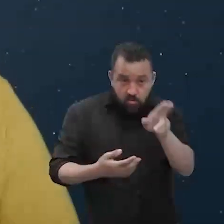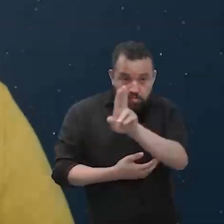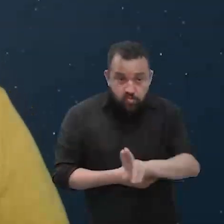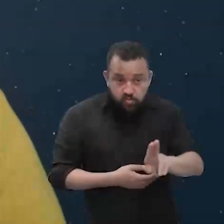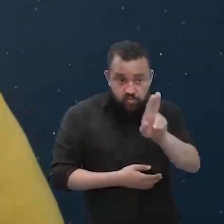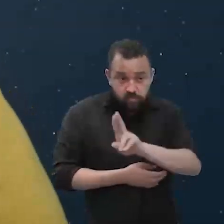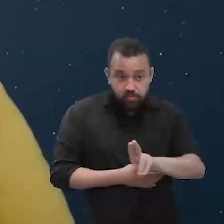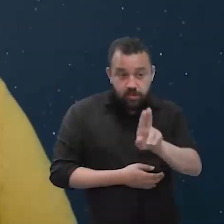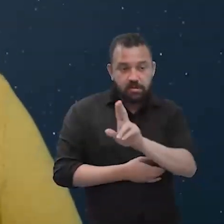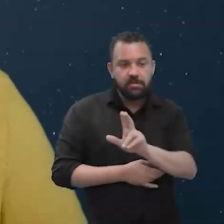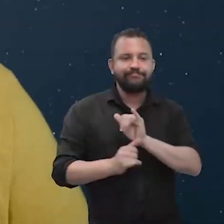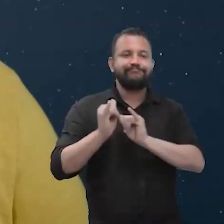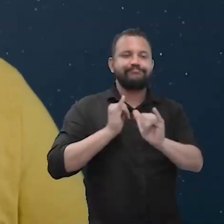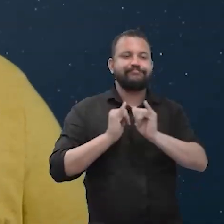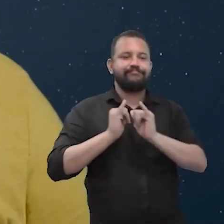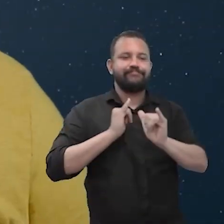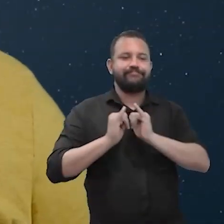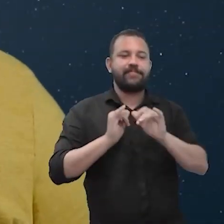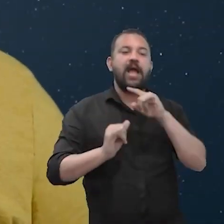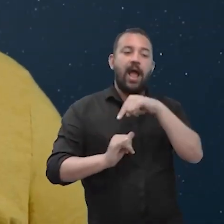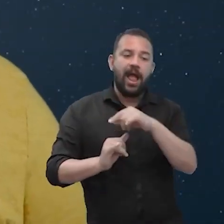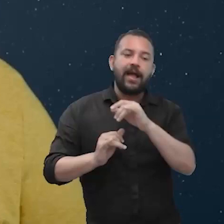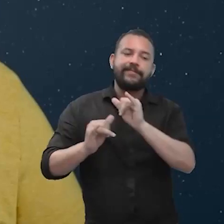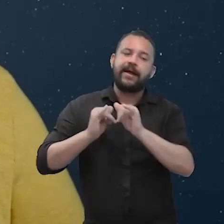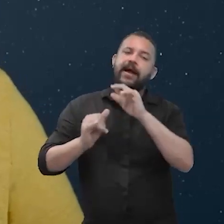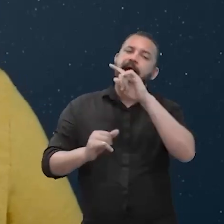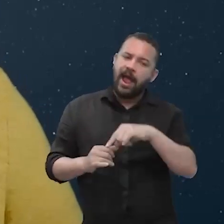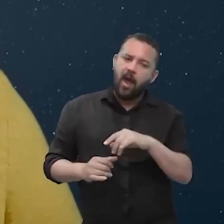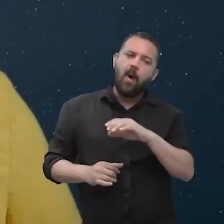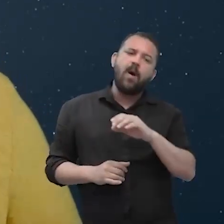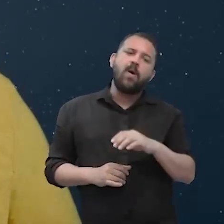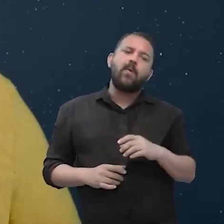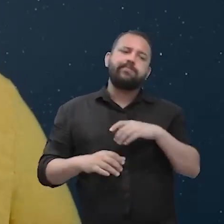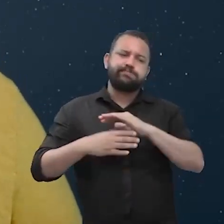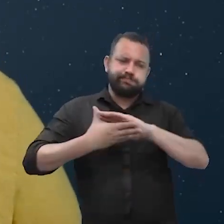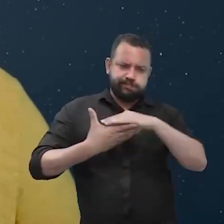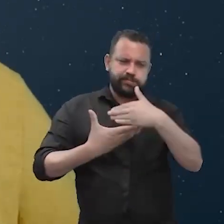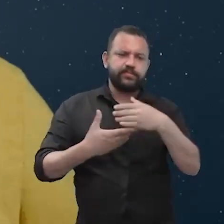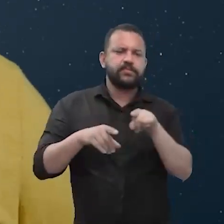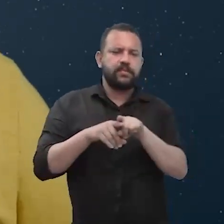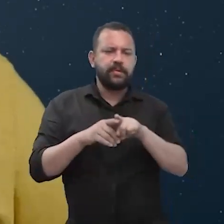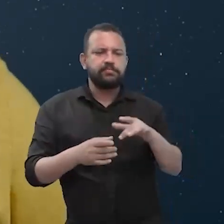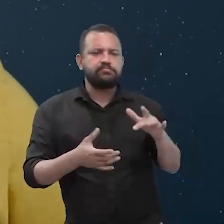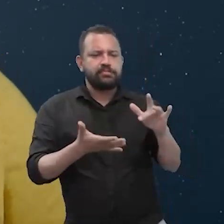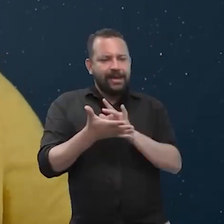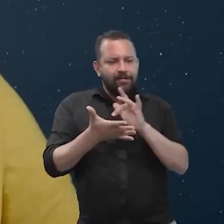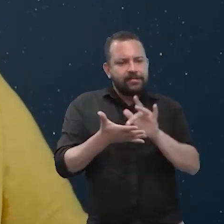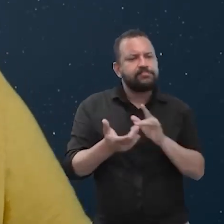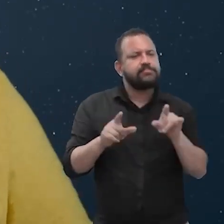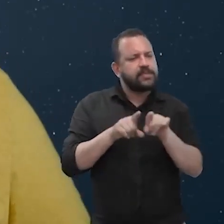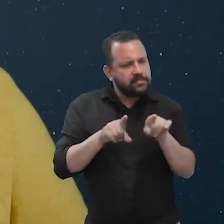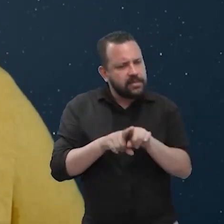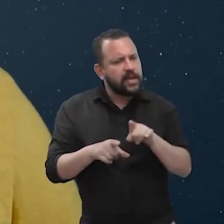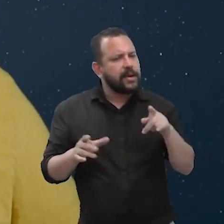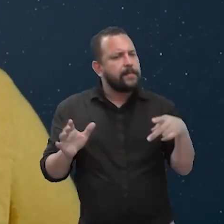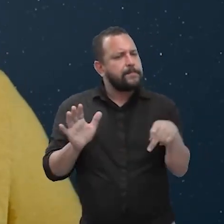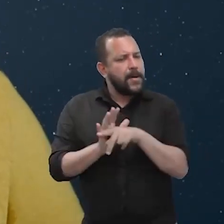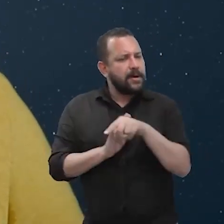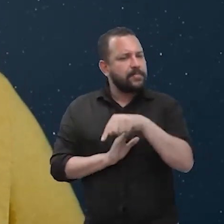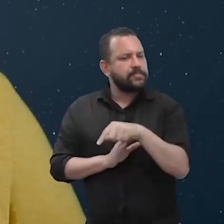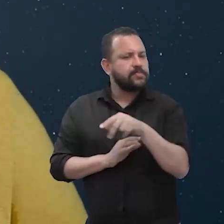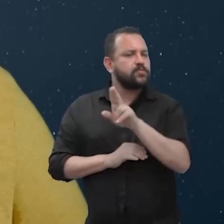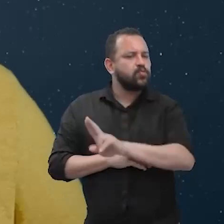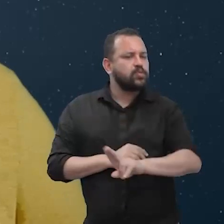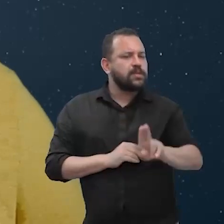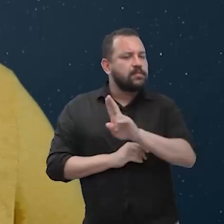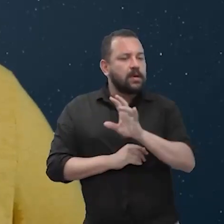a internet. Então a internet é um recurso. O teu computador, o smartphone. Então isso é um recurso que você está utilizando aí para poder